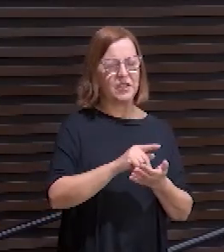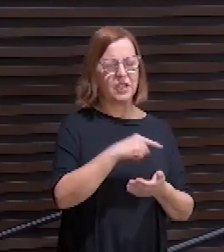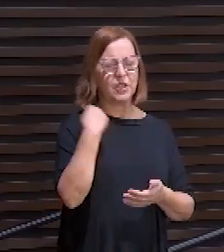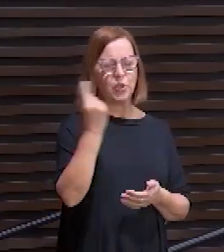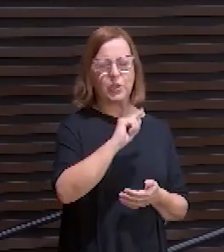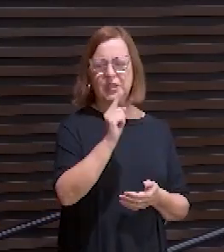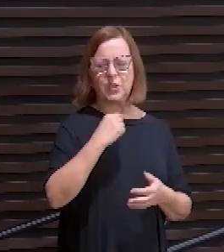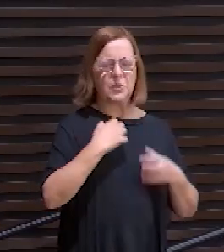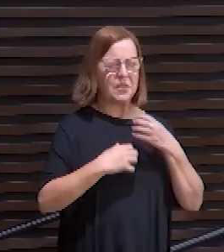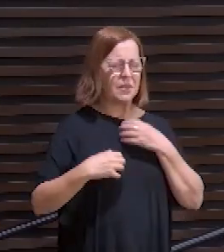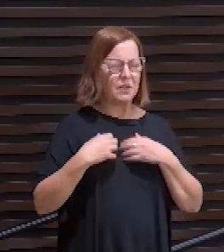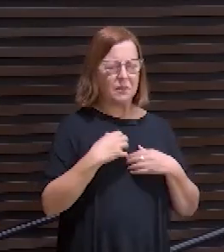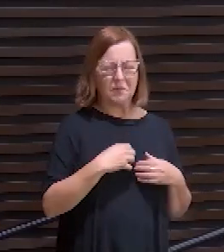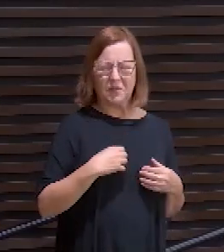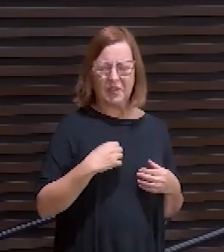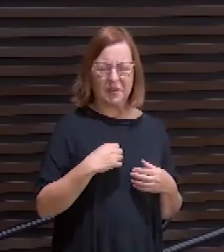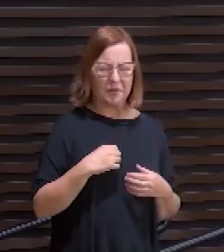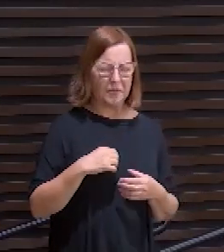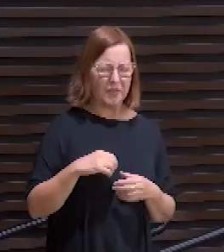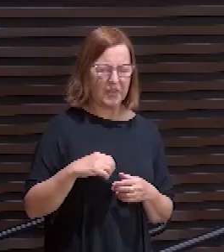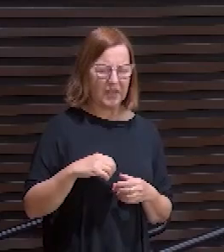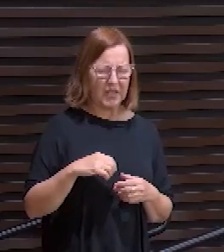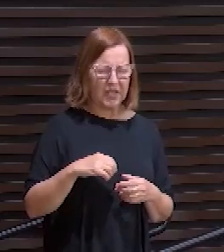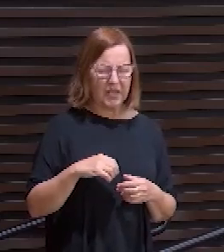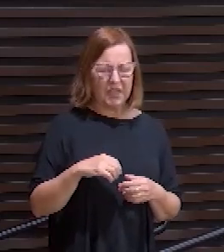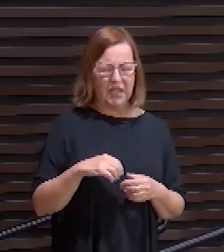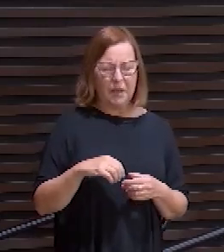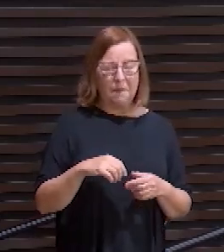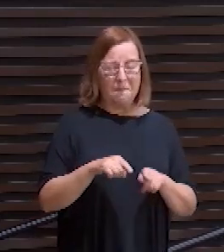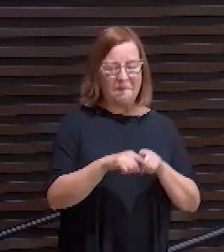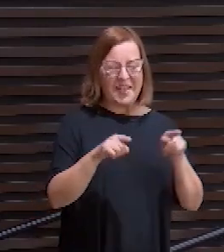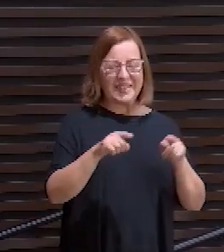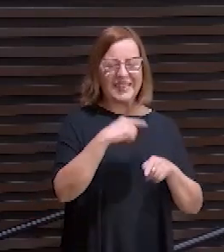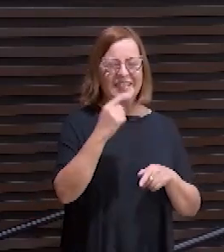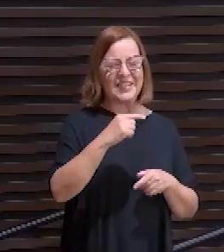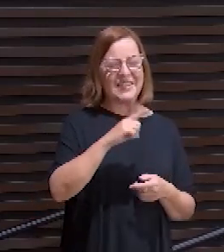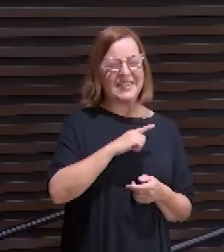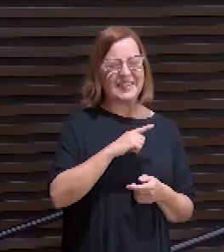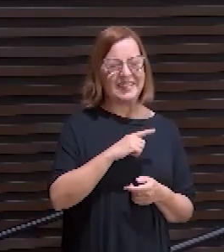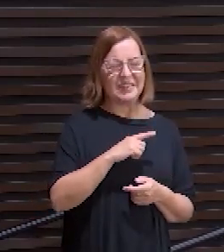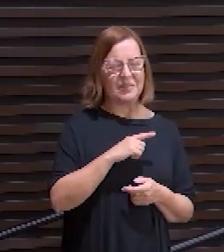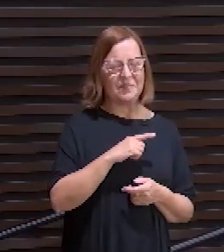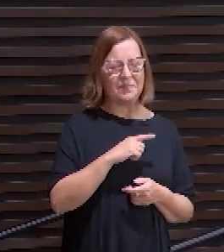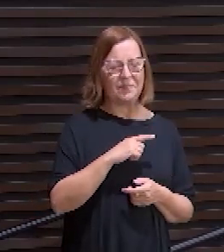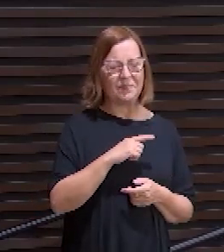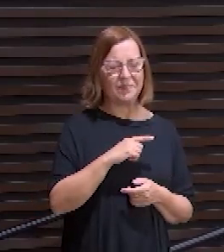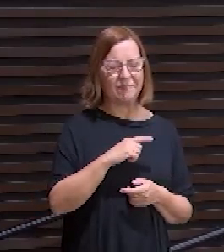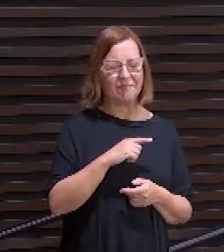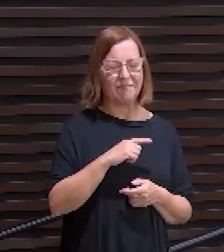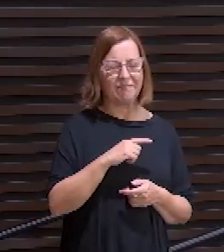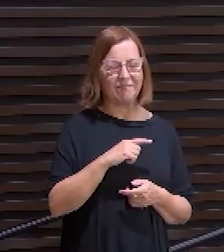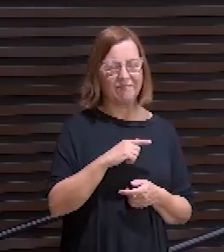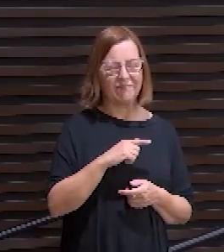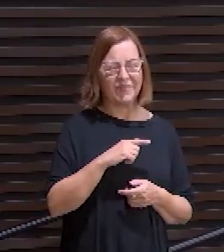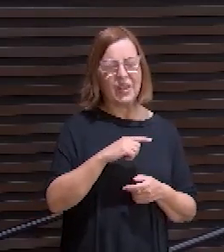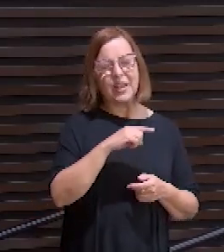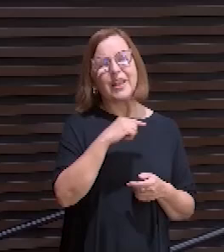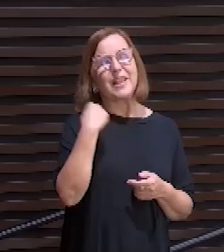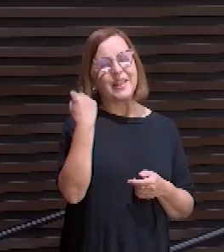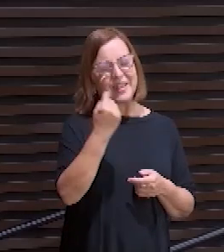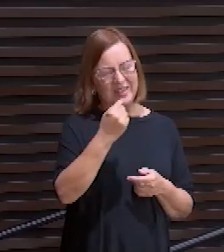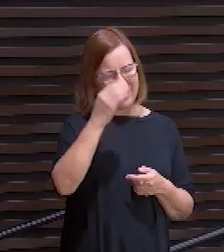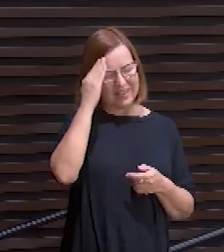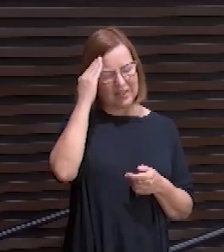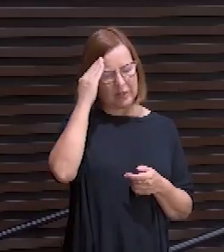com esses crápulas, canalhas que estão por aí, mas que nós creiamos que eles estão apenas e tão somente cumprindo o Teu